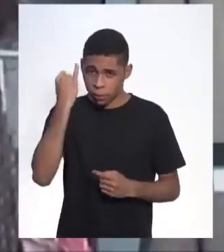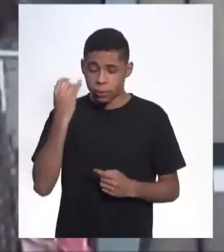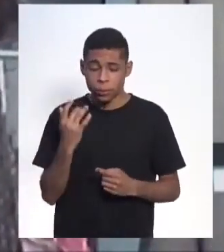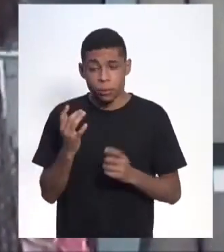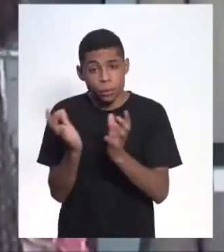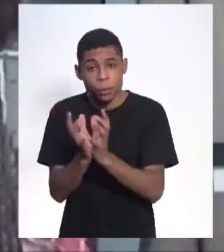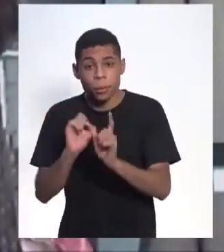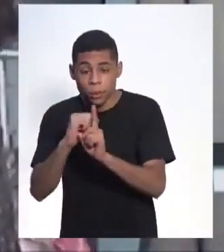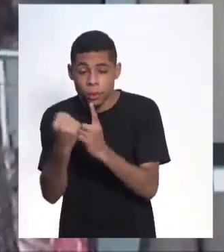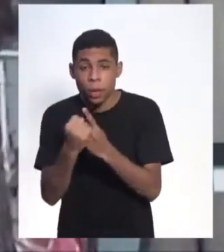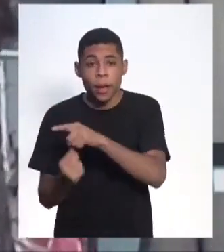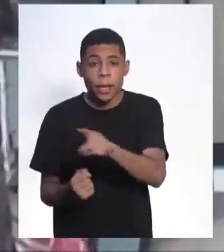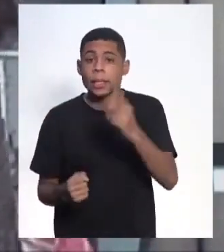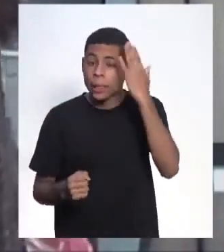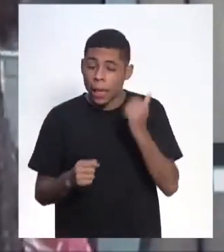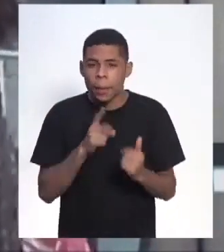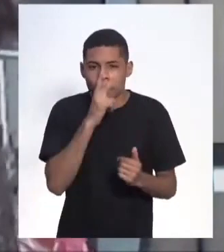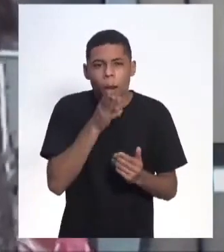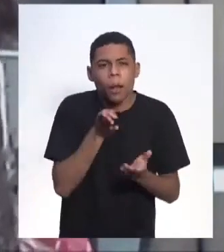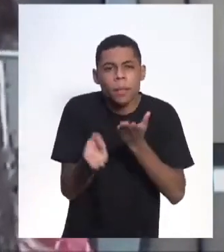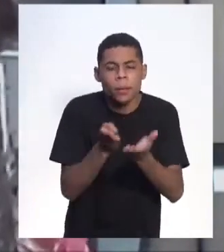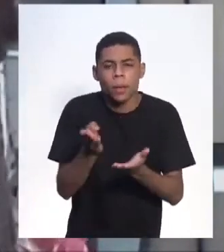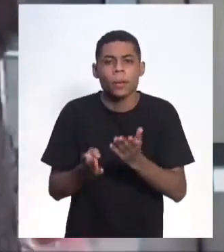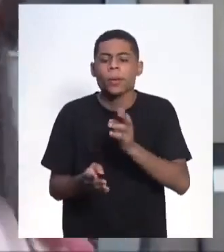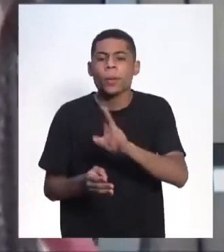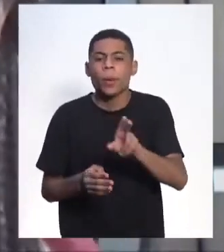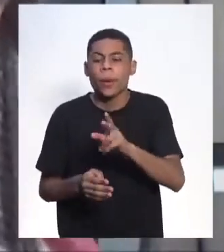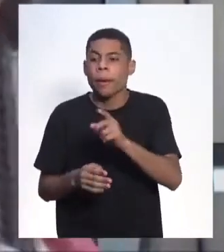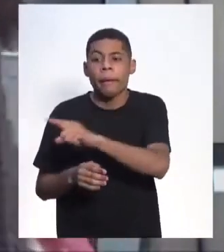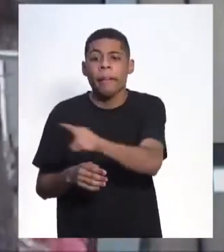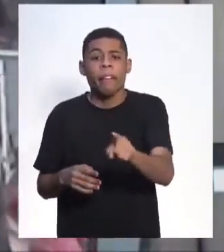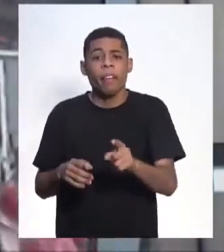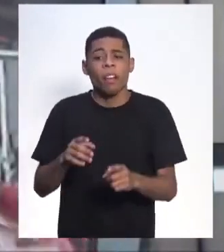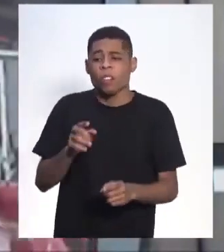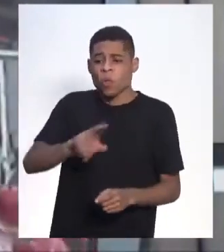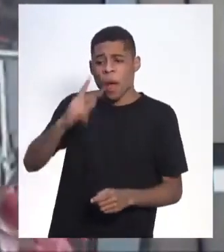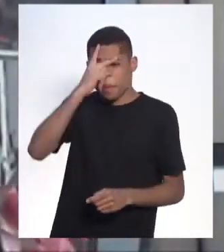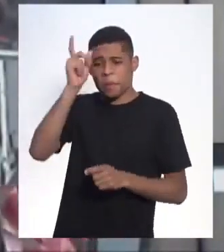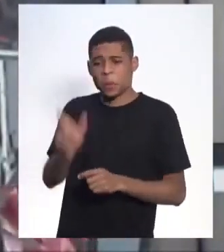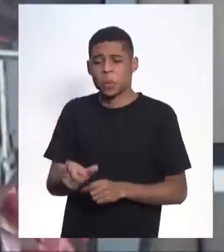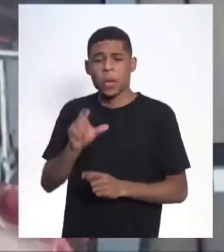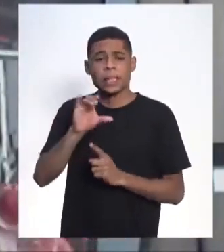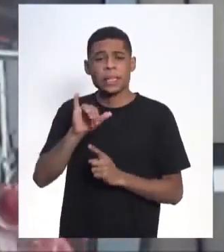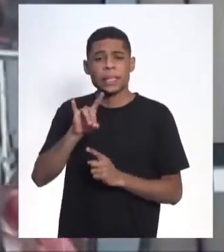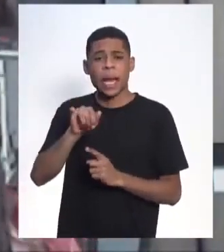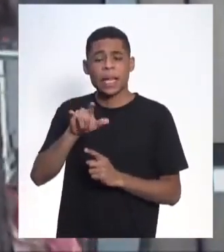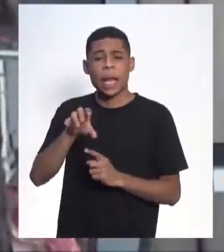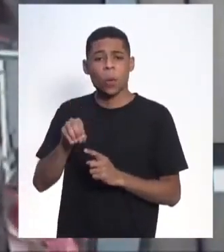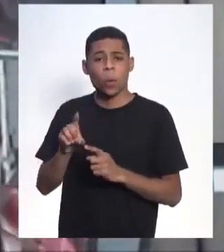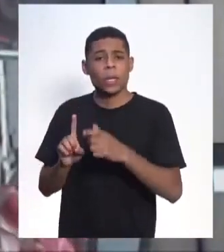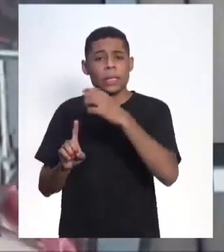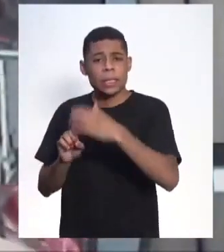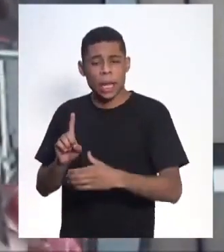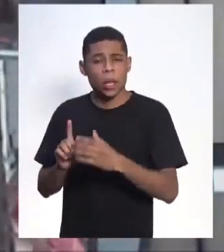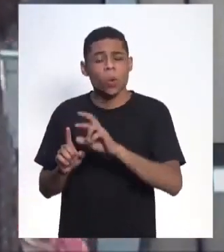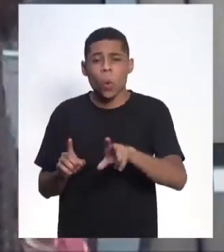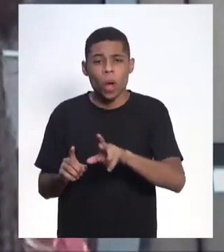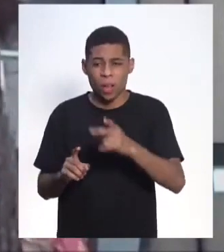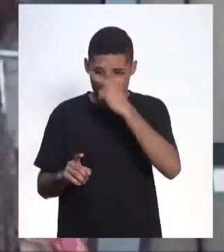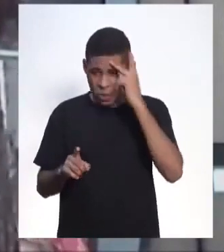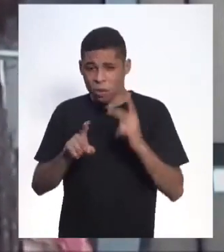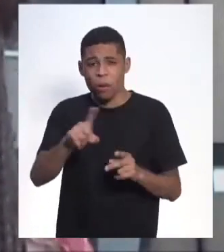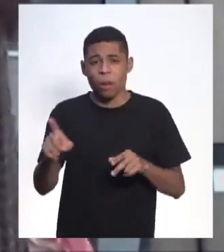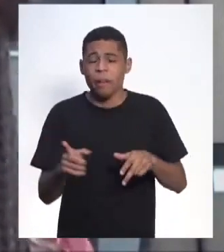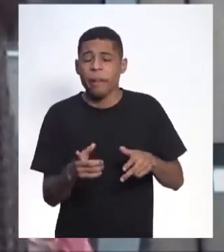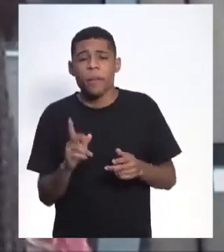identitárias, eles são tratados como não cidadãos, né? As mulheres, né, os negros, as pessoas